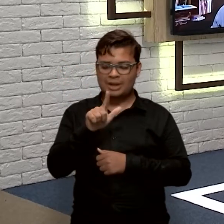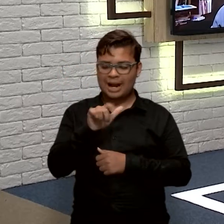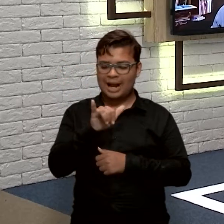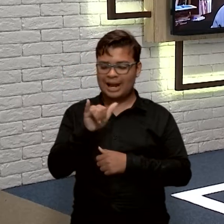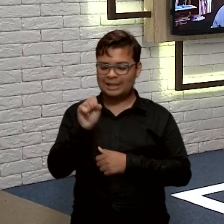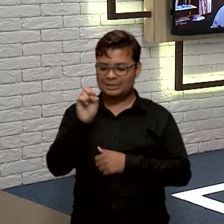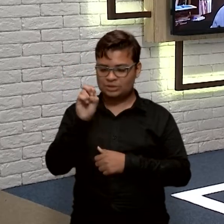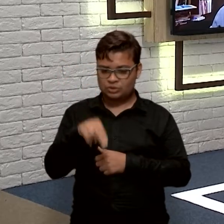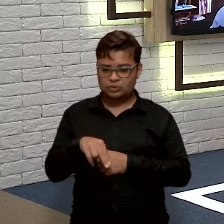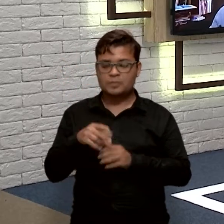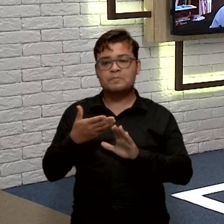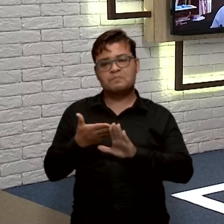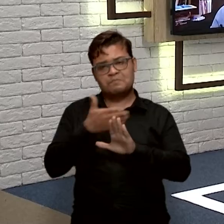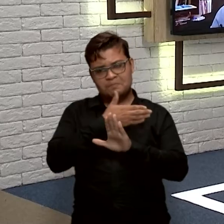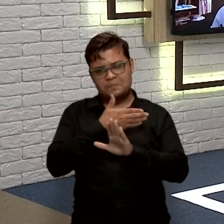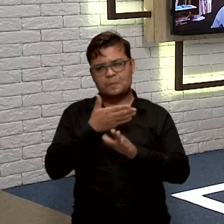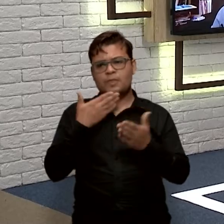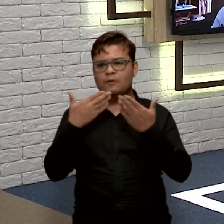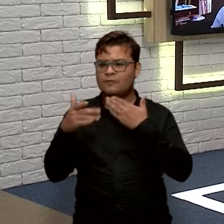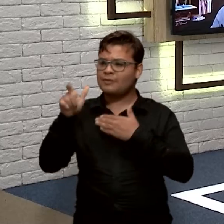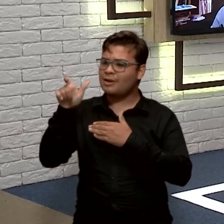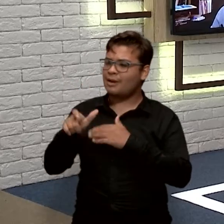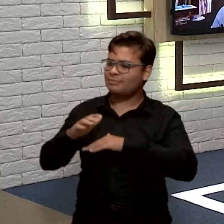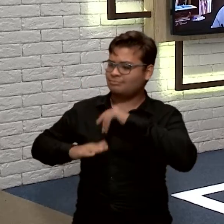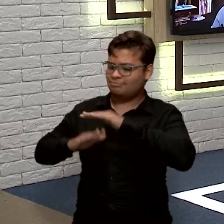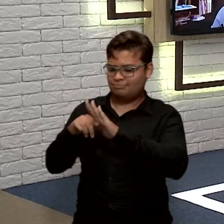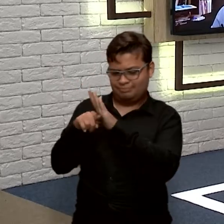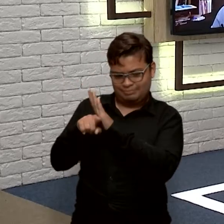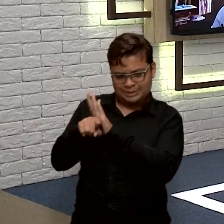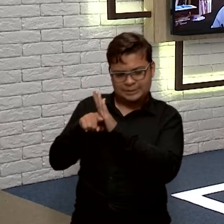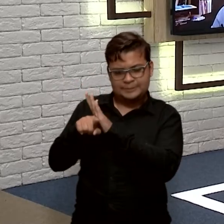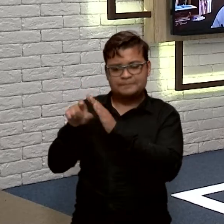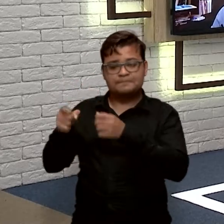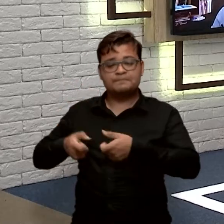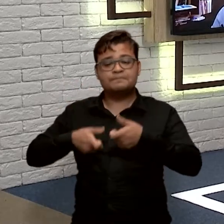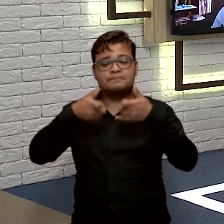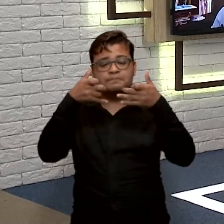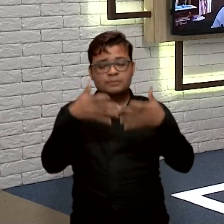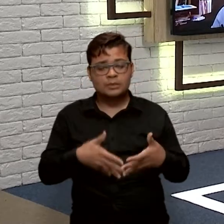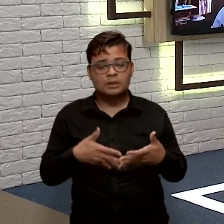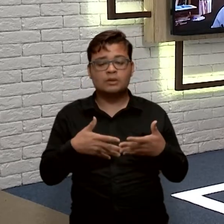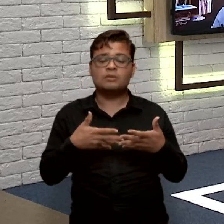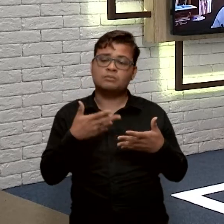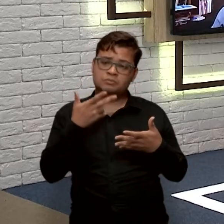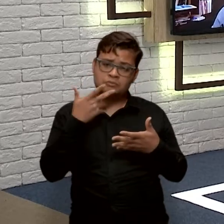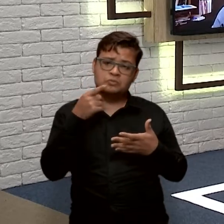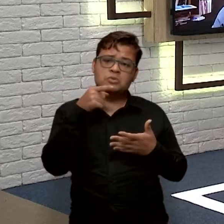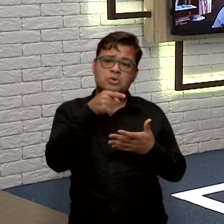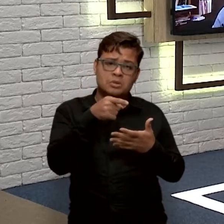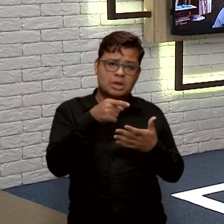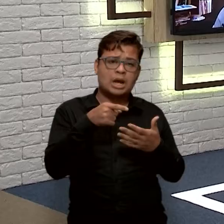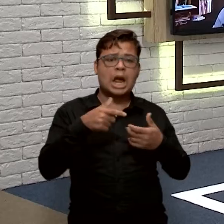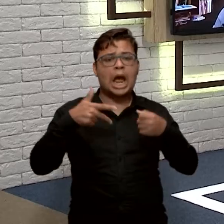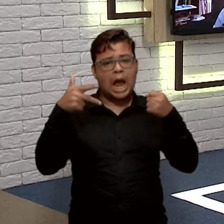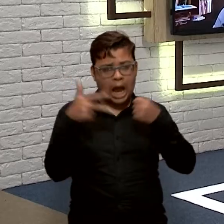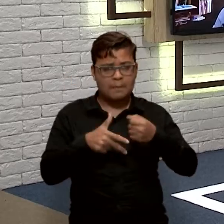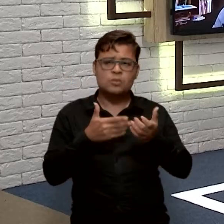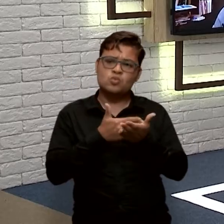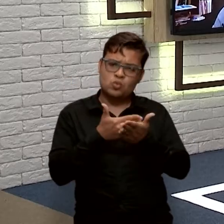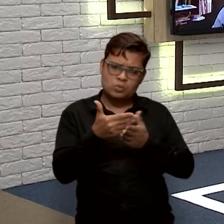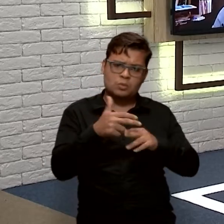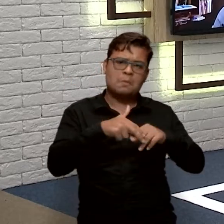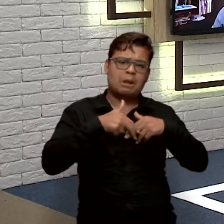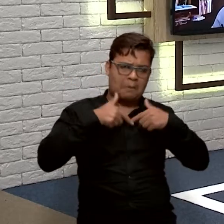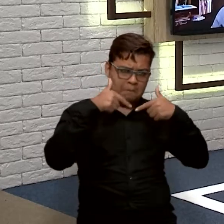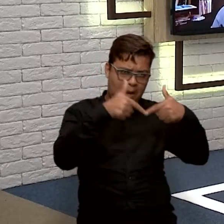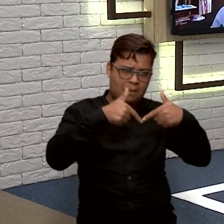conversou com uma pesquisadora e ela comentou tanto que, apesar de ter nascido como resistência e continuar assim, o rap, ele ultrapassou